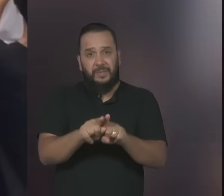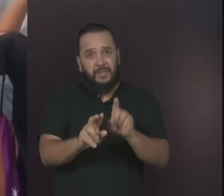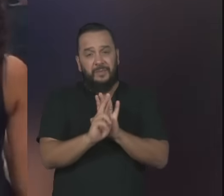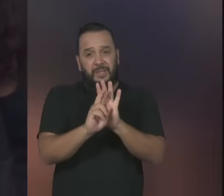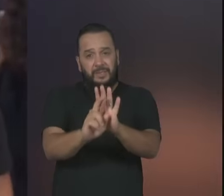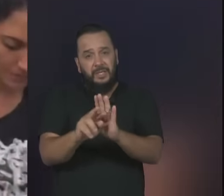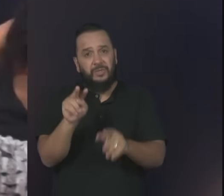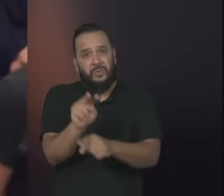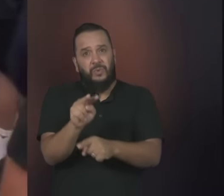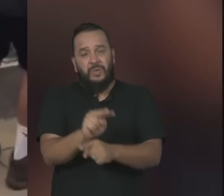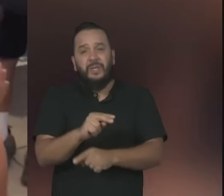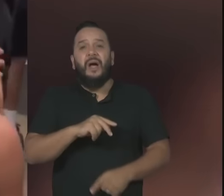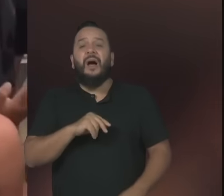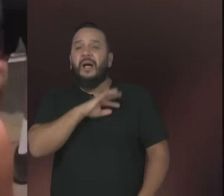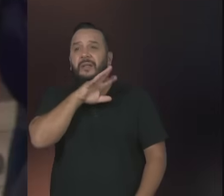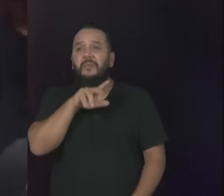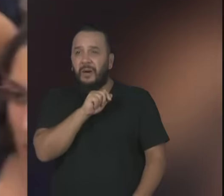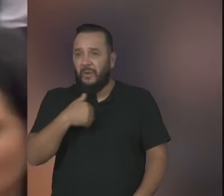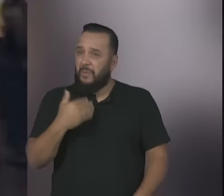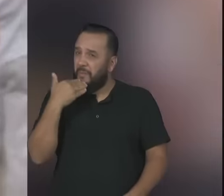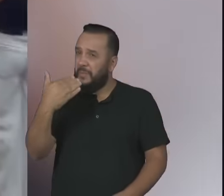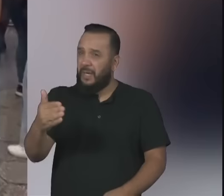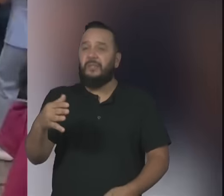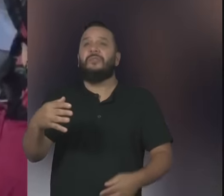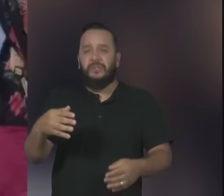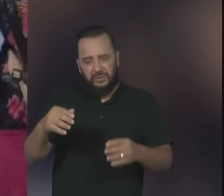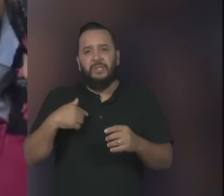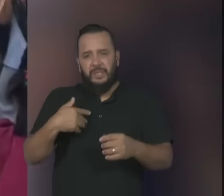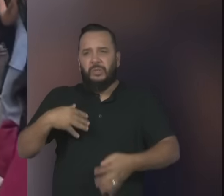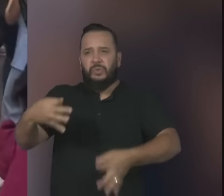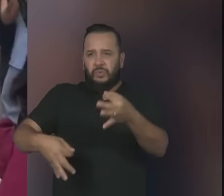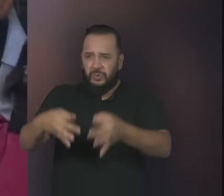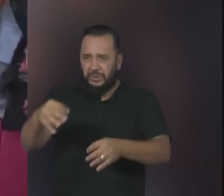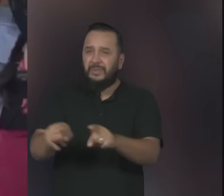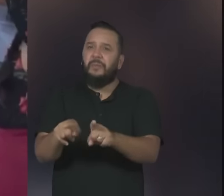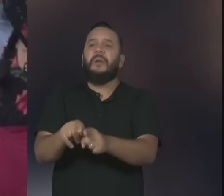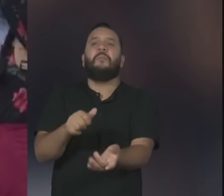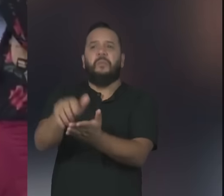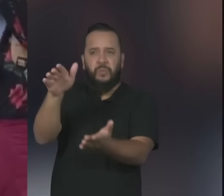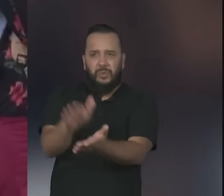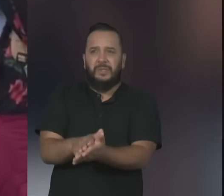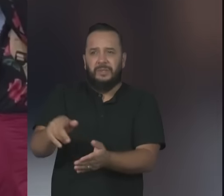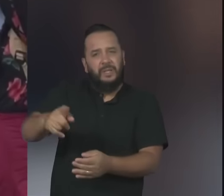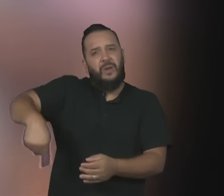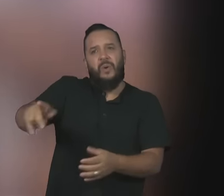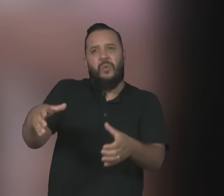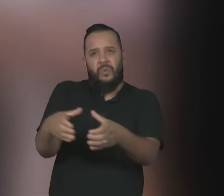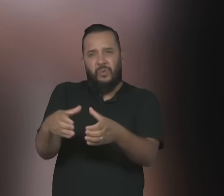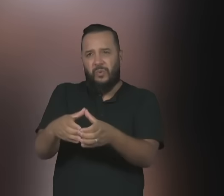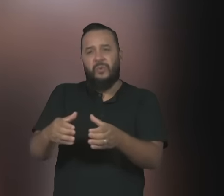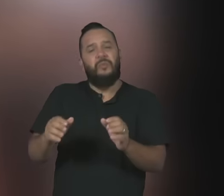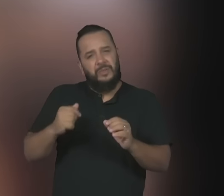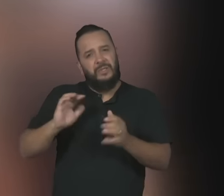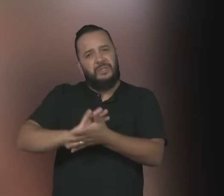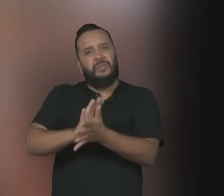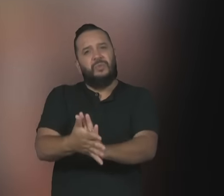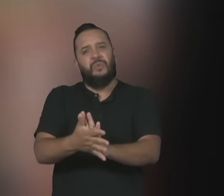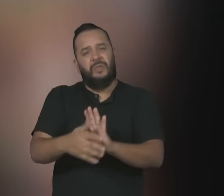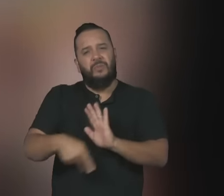setores da sociedade civil pedem justiça e defendem punições mais rígidas aos agressores. 4 adolescentes